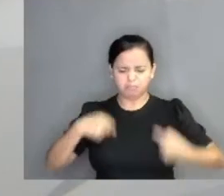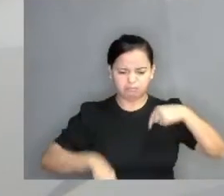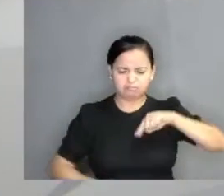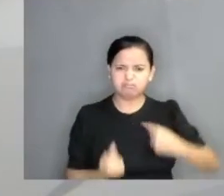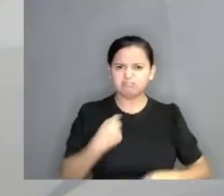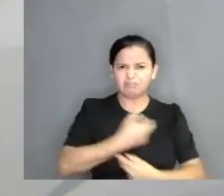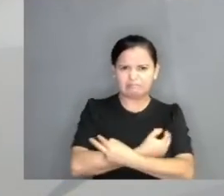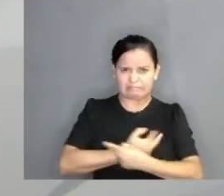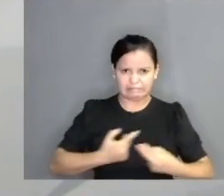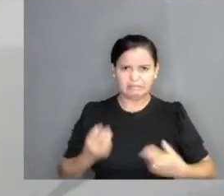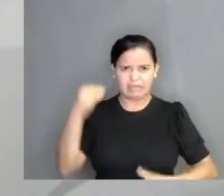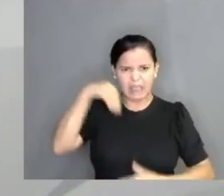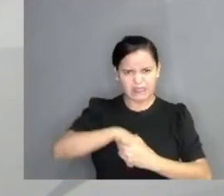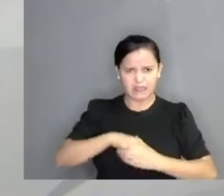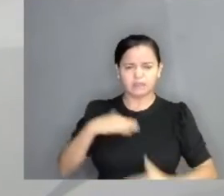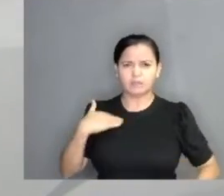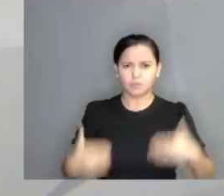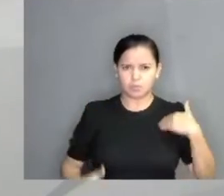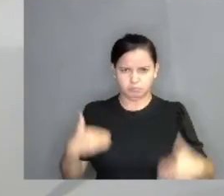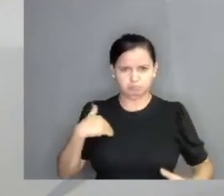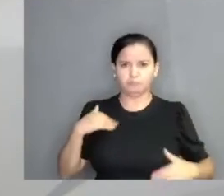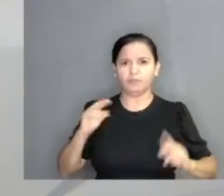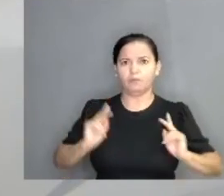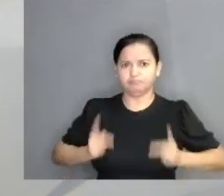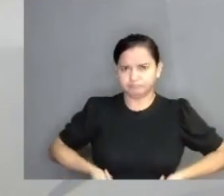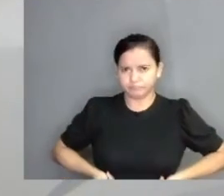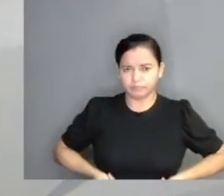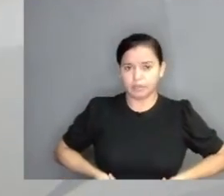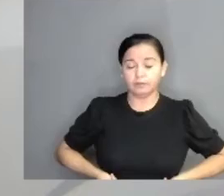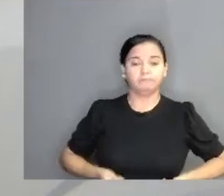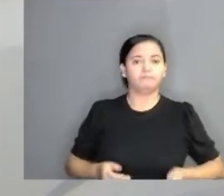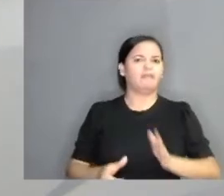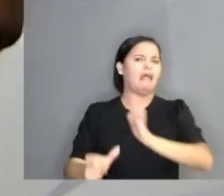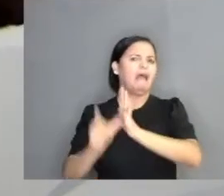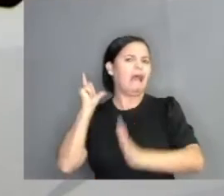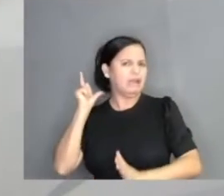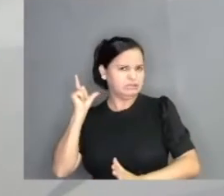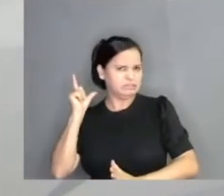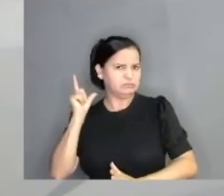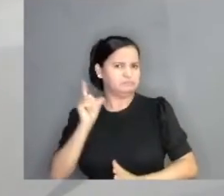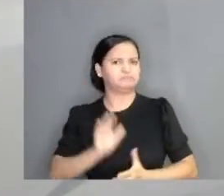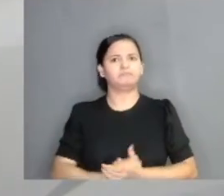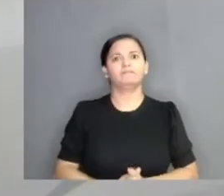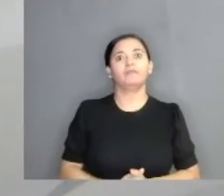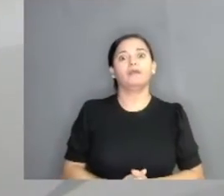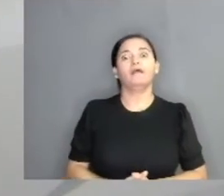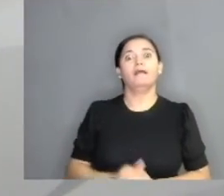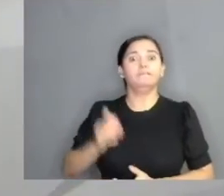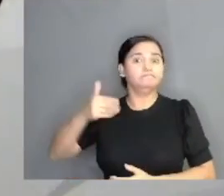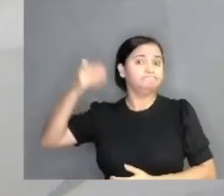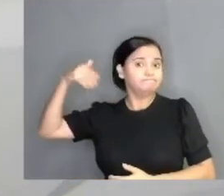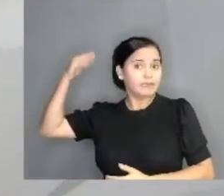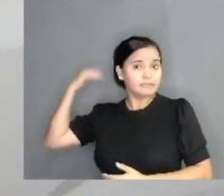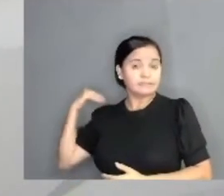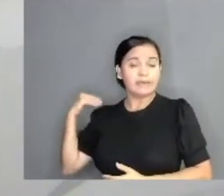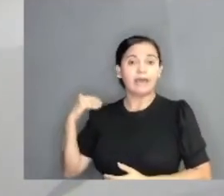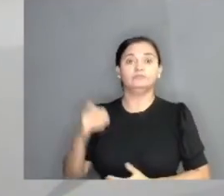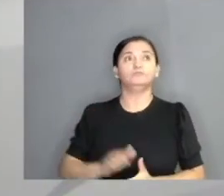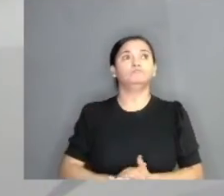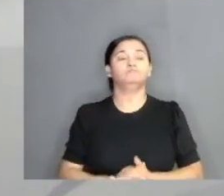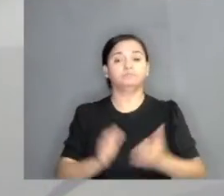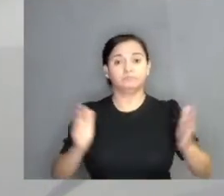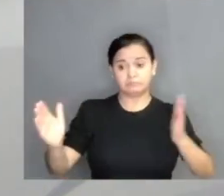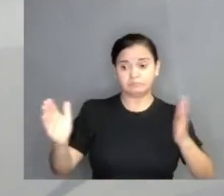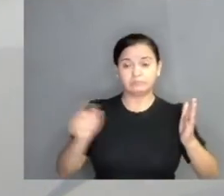humano. Né? Antes, não. Para vocês terem uma ideia, durante a Idade Medieval, se a pessoa tivesse